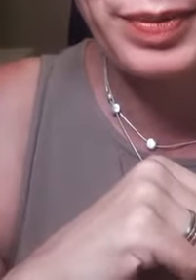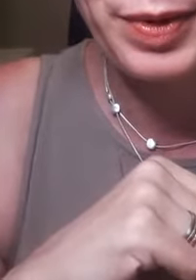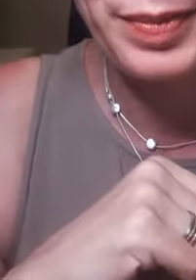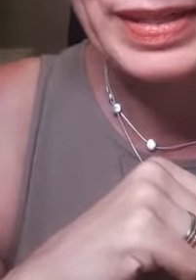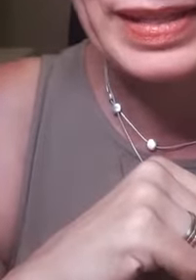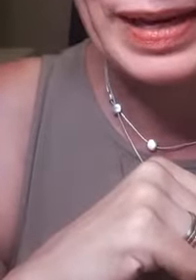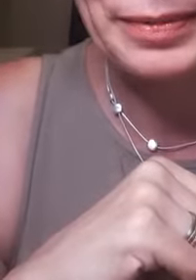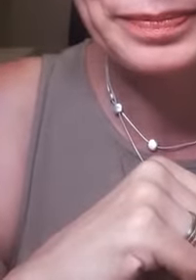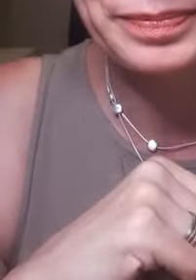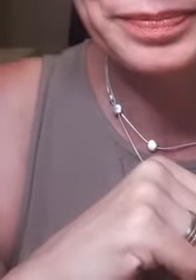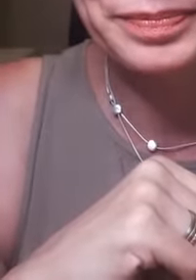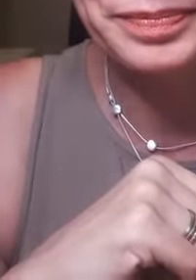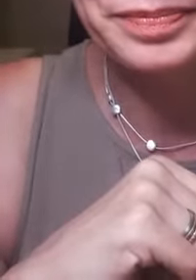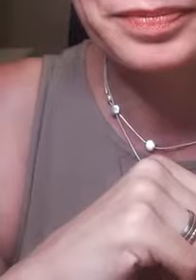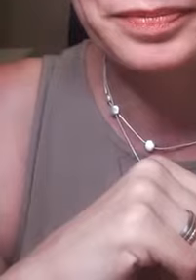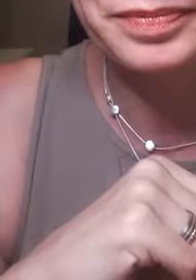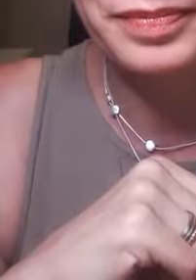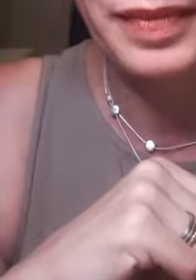Vamos começar